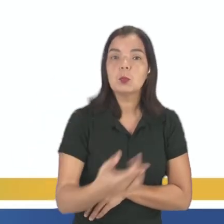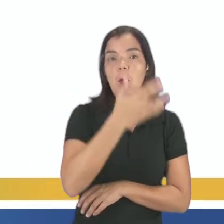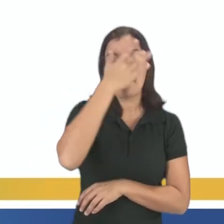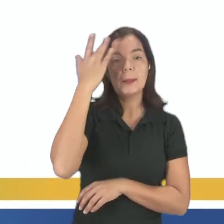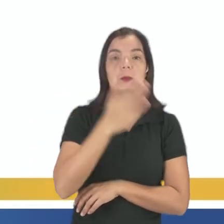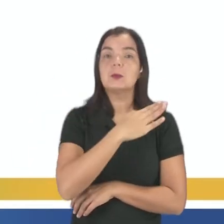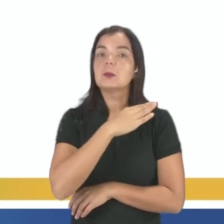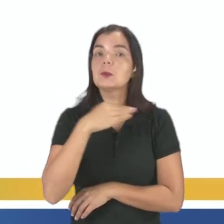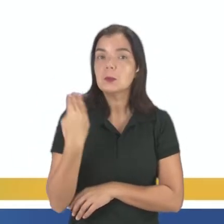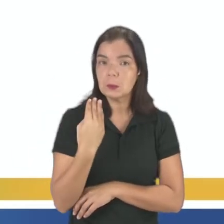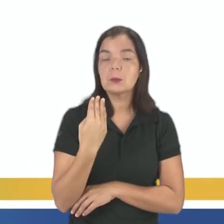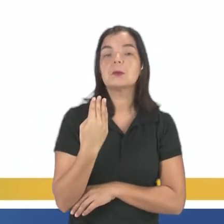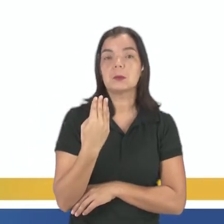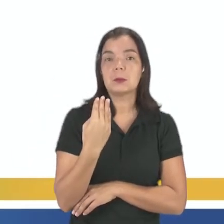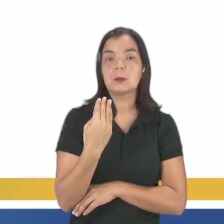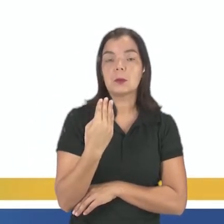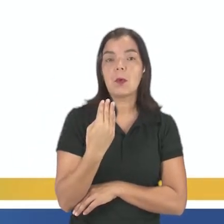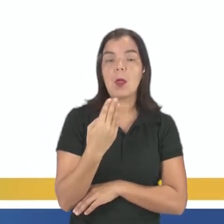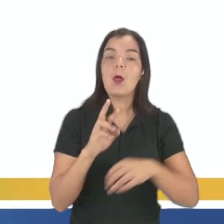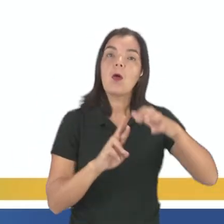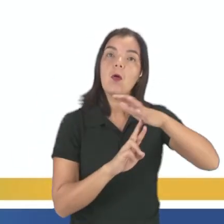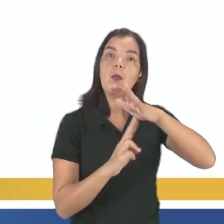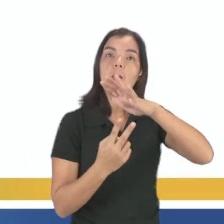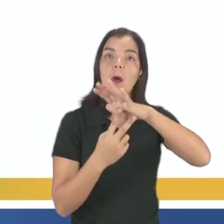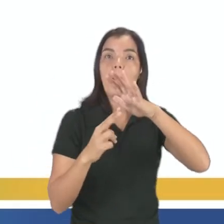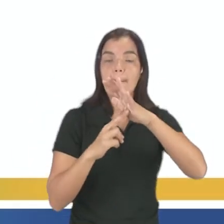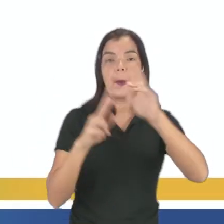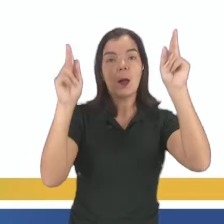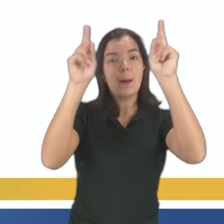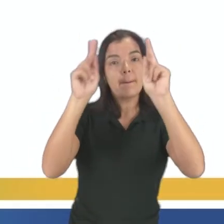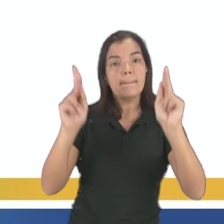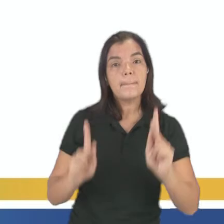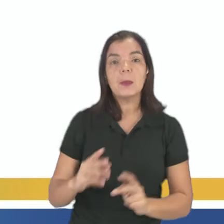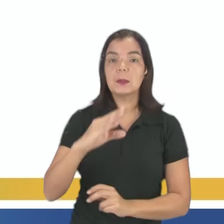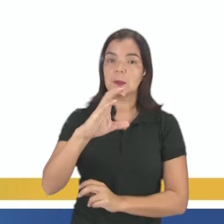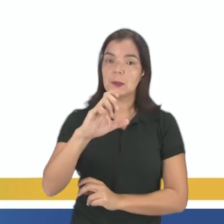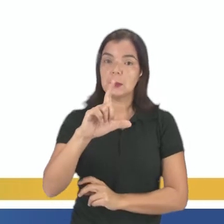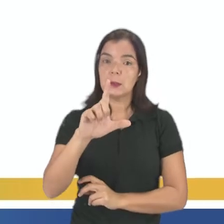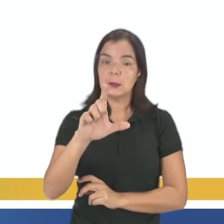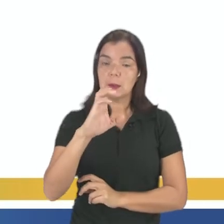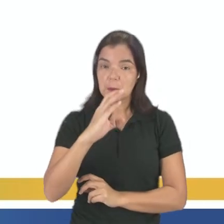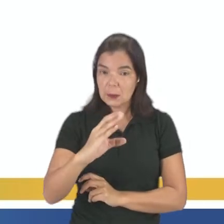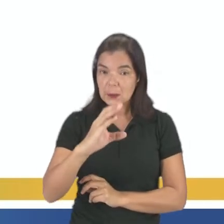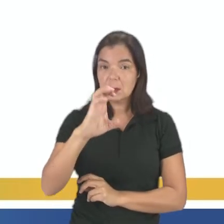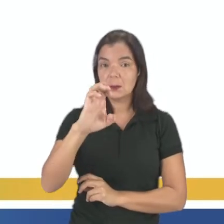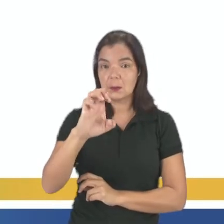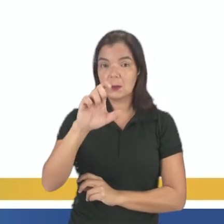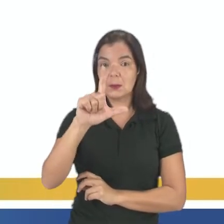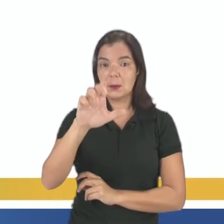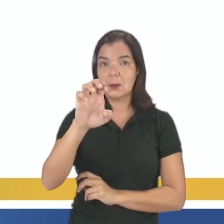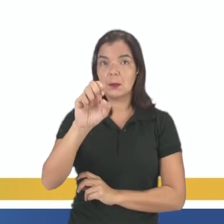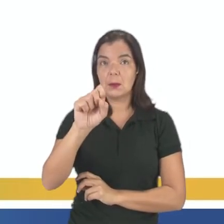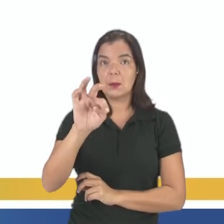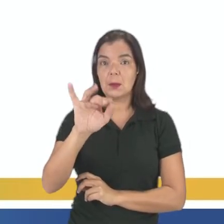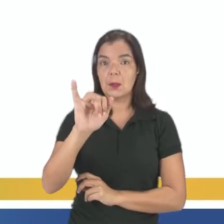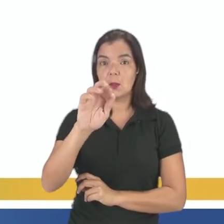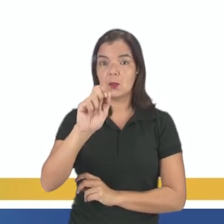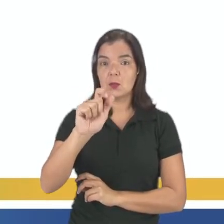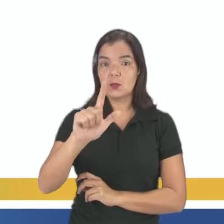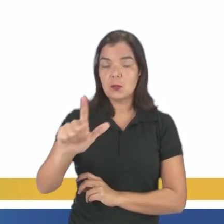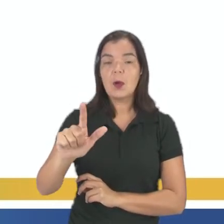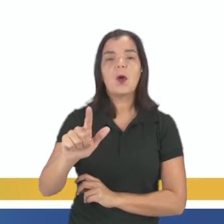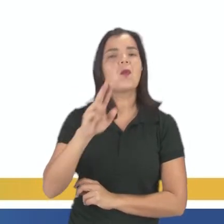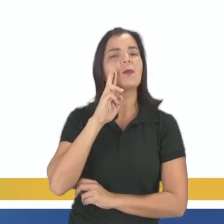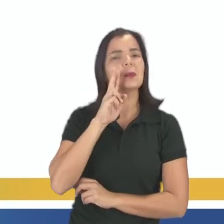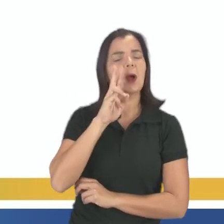foram mortas, né? Na Praça da Paz Celestial, né? Movimentos que começam aí criticar, que começam